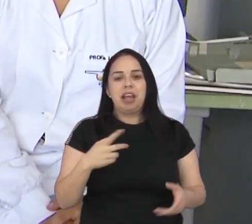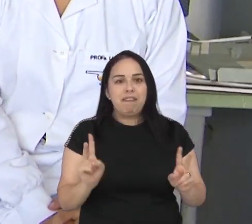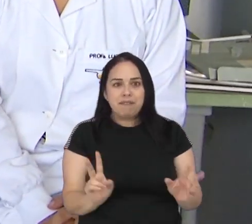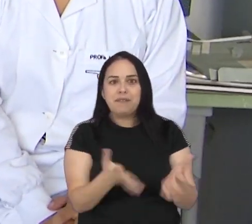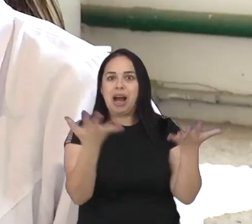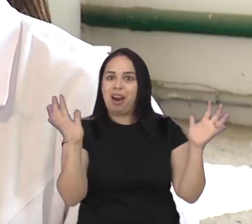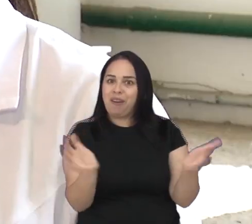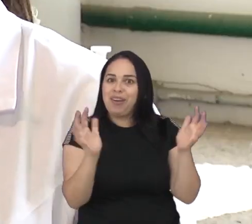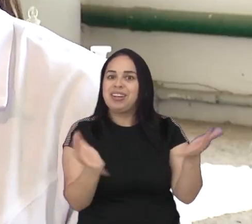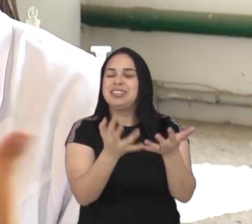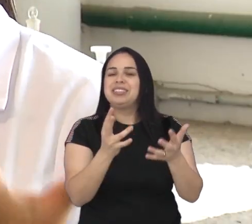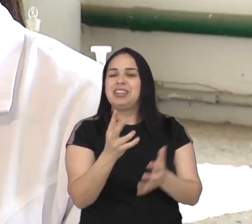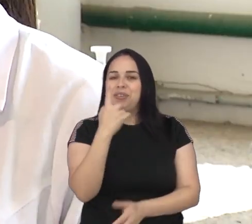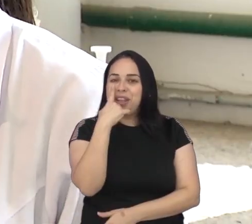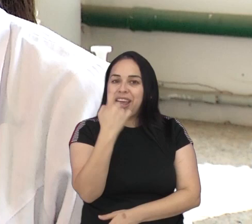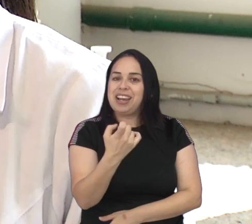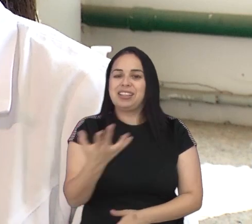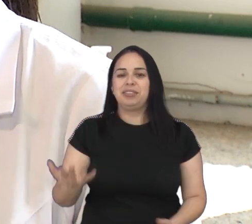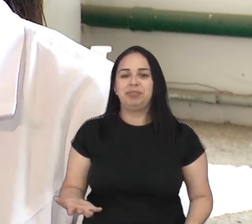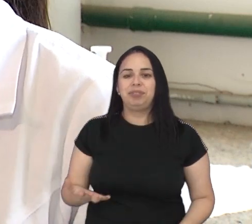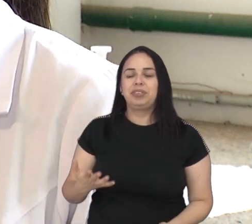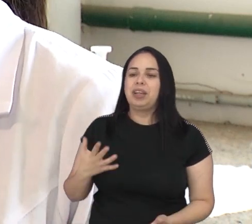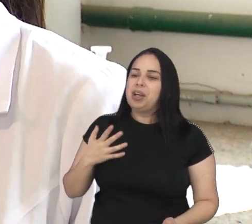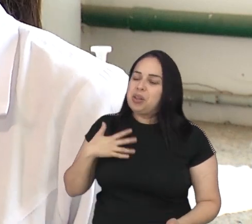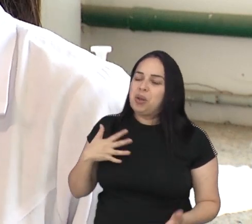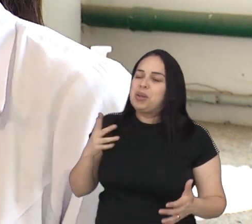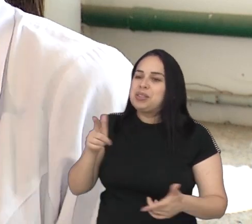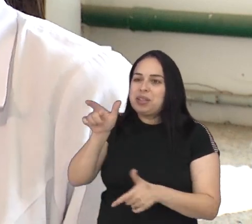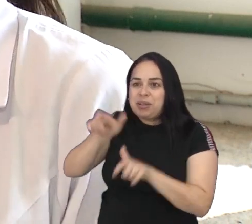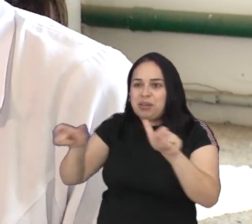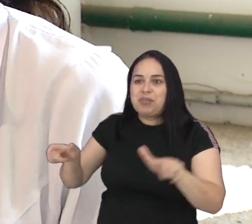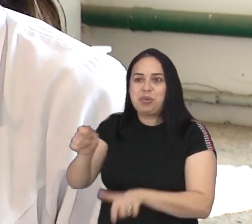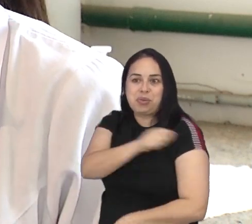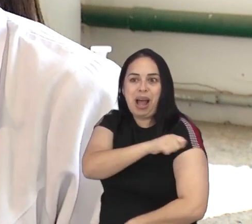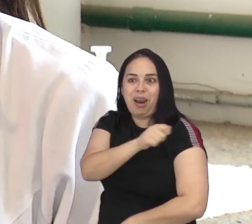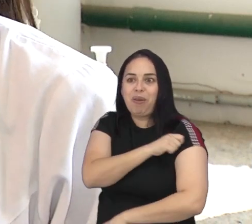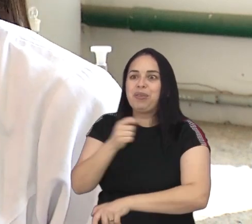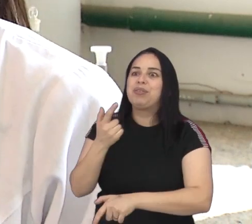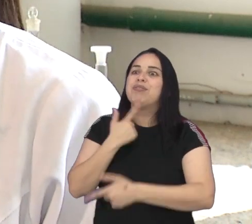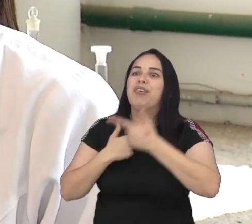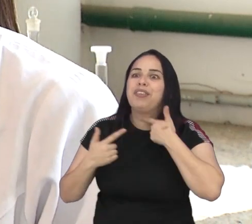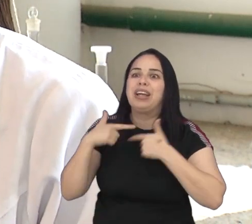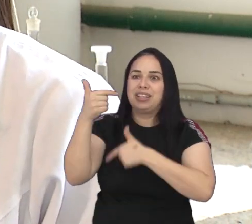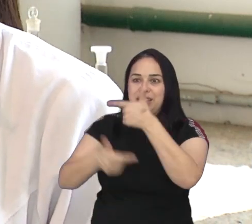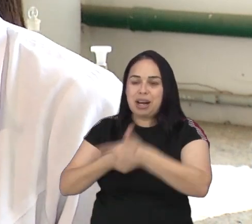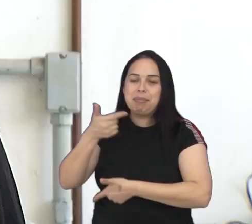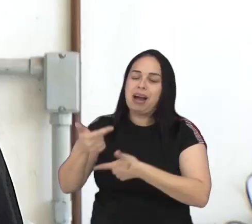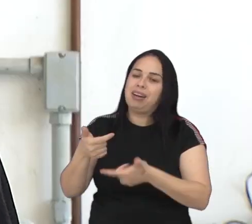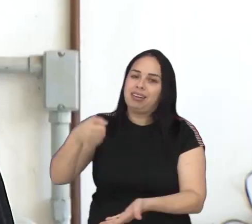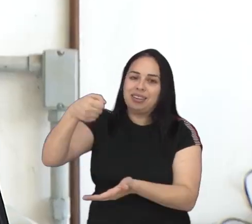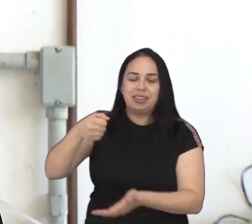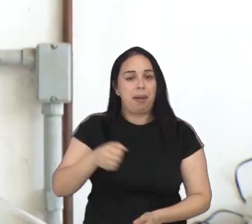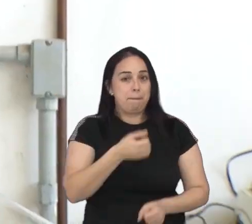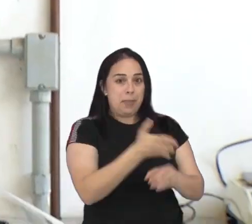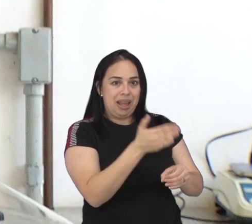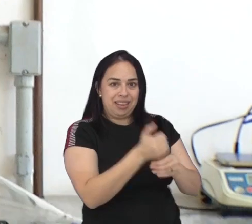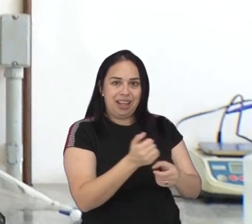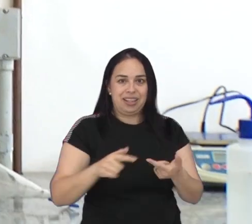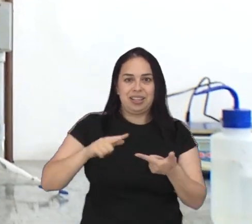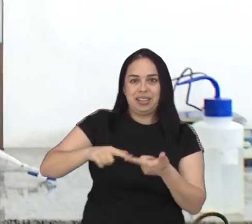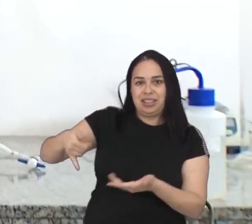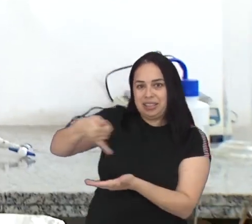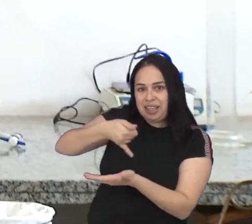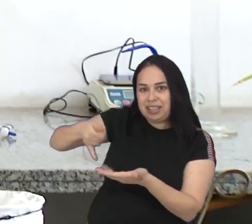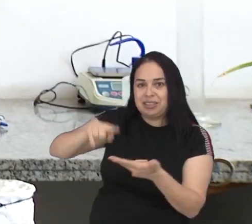dos alunos. A gente incentiva, mas a gente vê esse desejo deles de também trabalhar com esse tipo de tema. Amido de